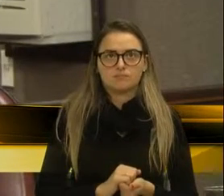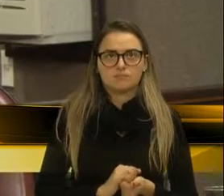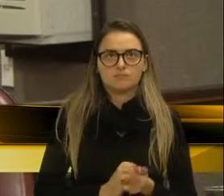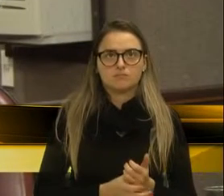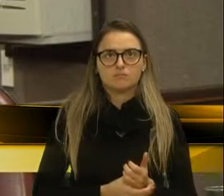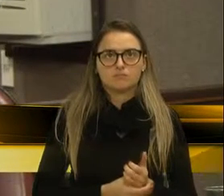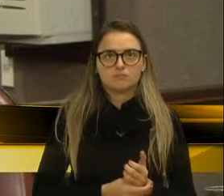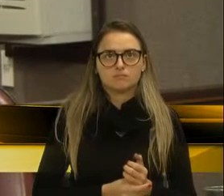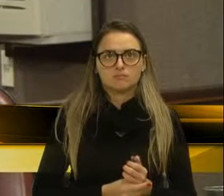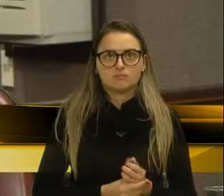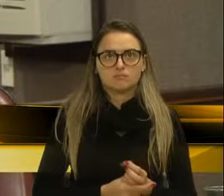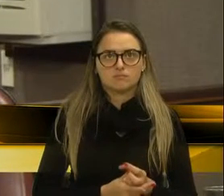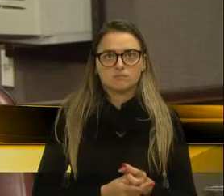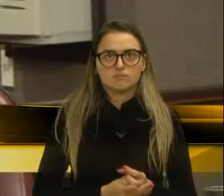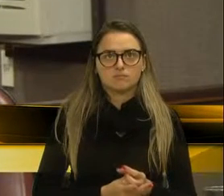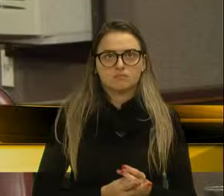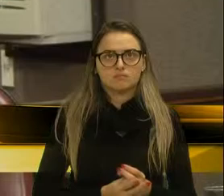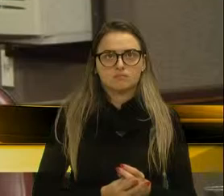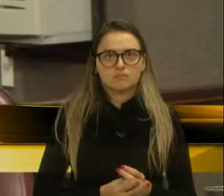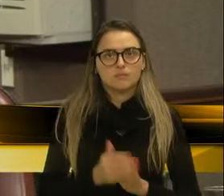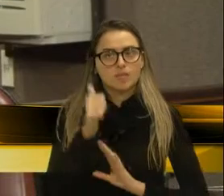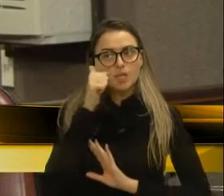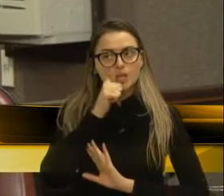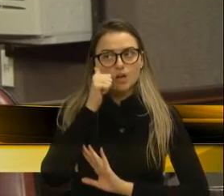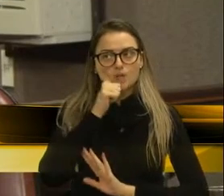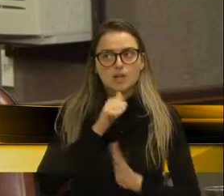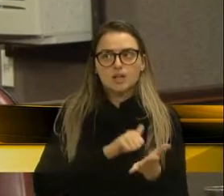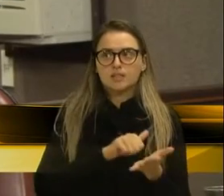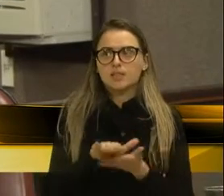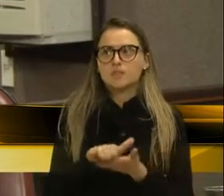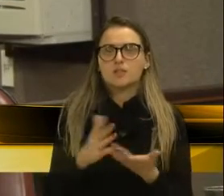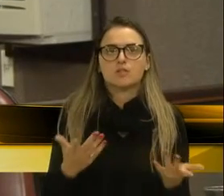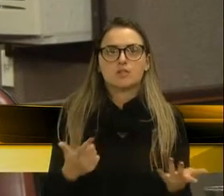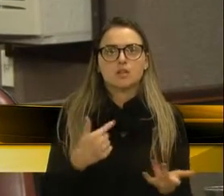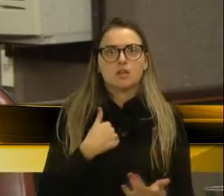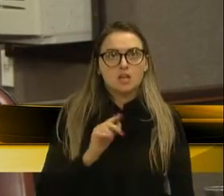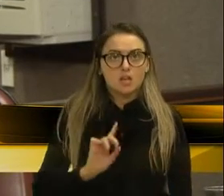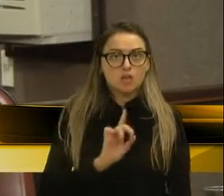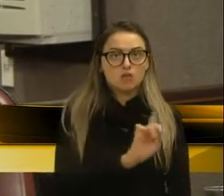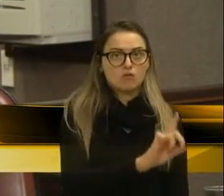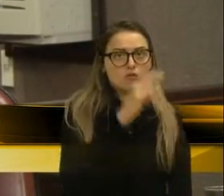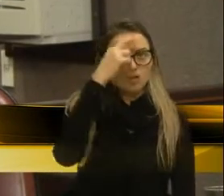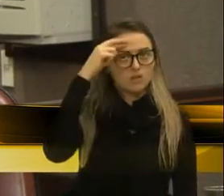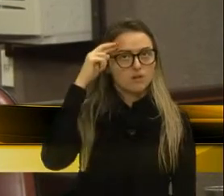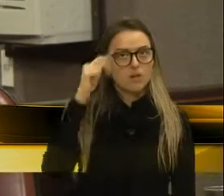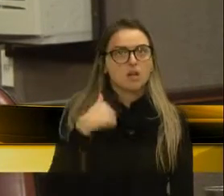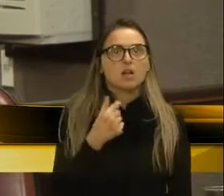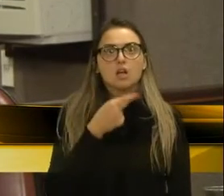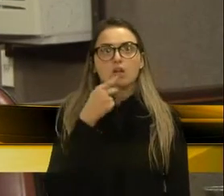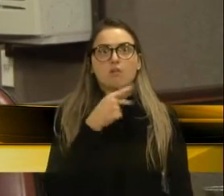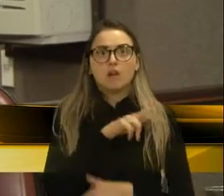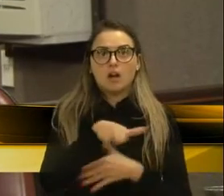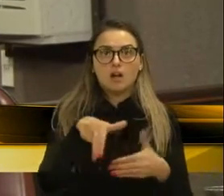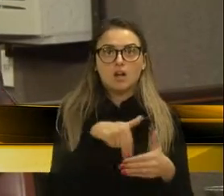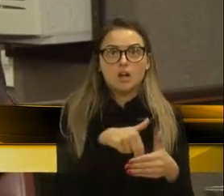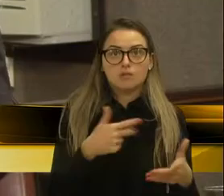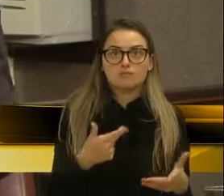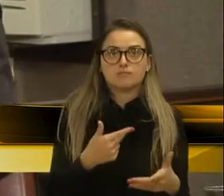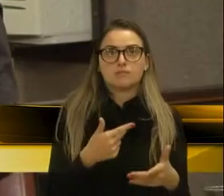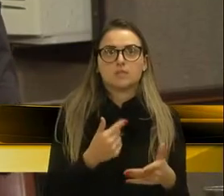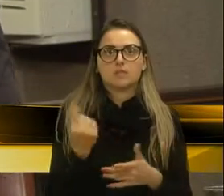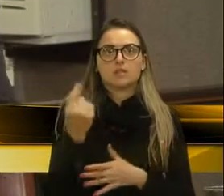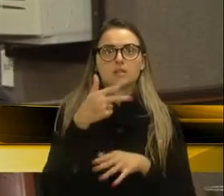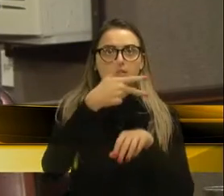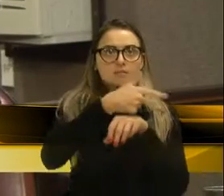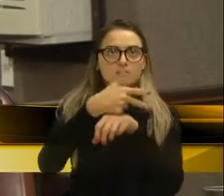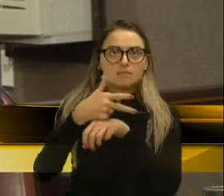E a mulher foi demitida. Apavorada, disse, Rafael, eu vou ali na câmera, se precisar me chamem que eu falo nos microfones isso. Vira a câmerazinha,